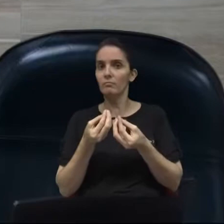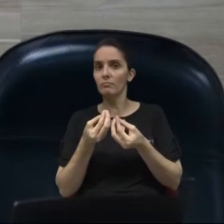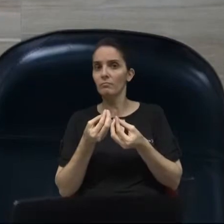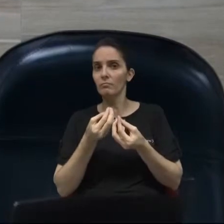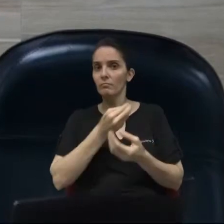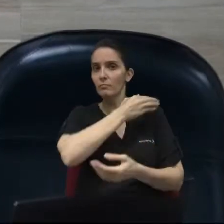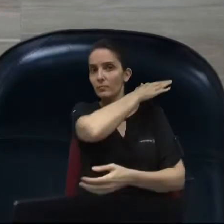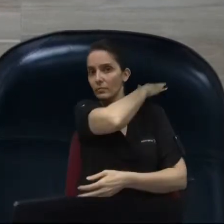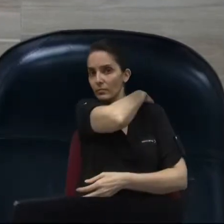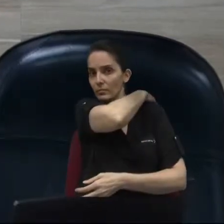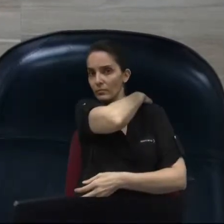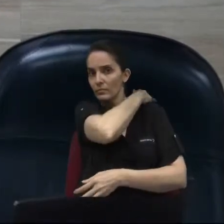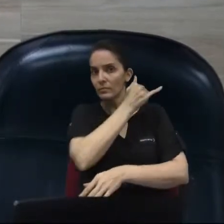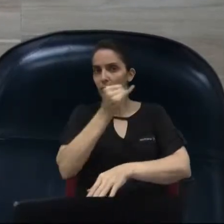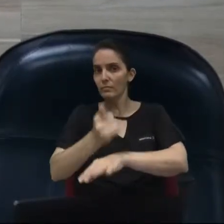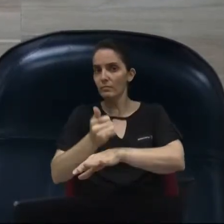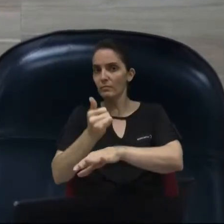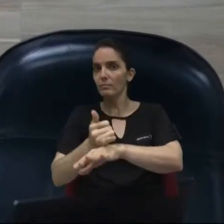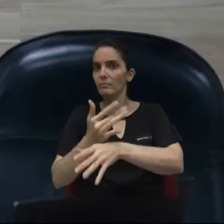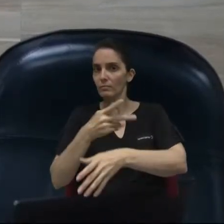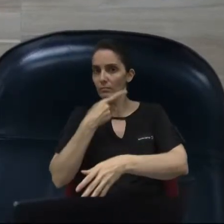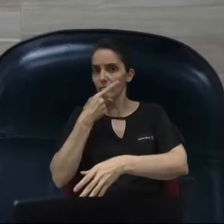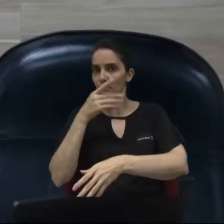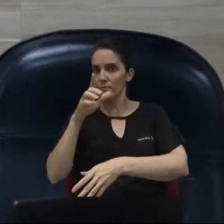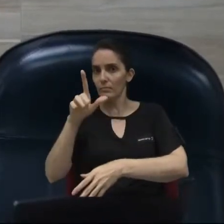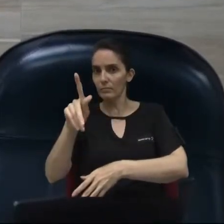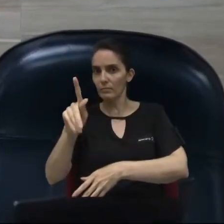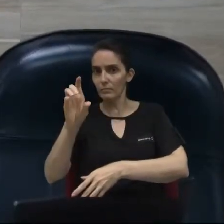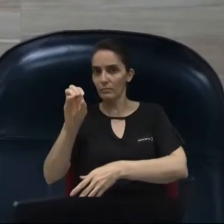aço que tratava poliomielite.